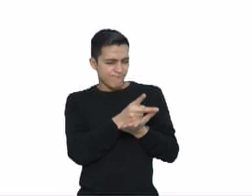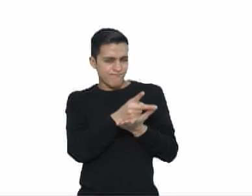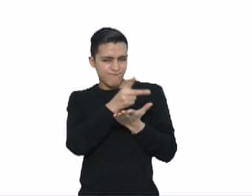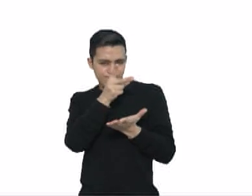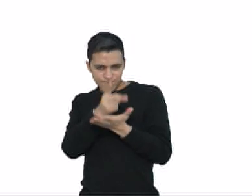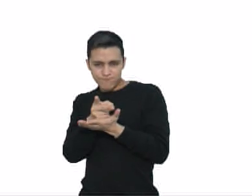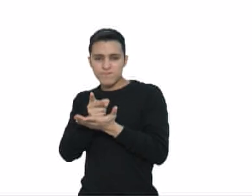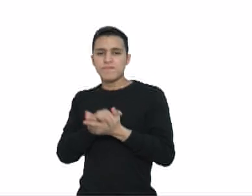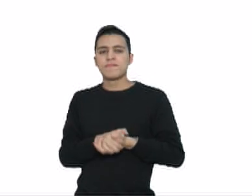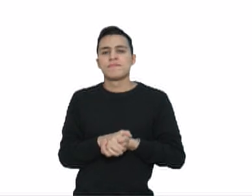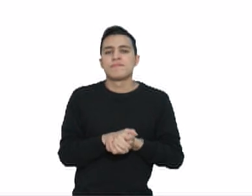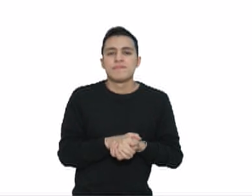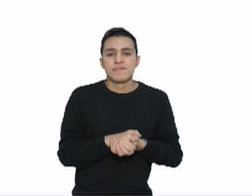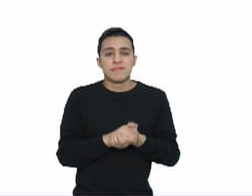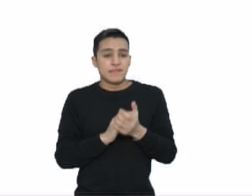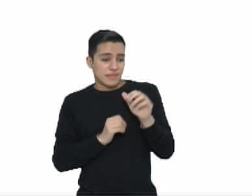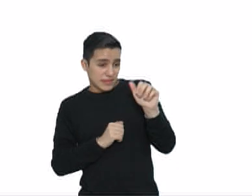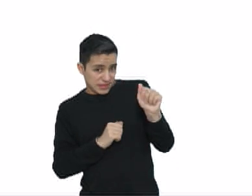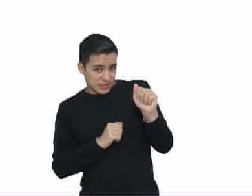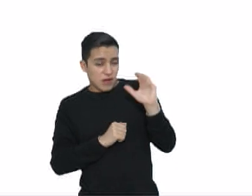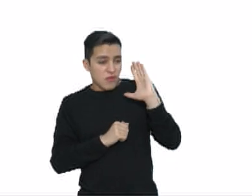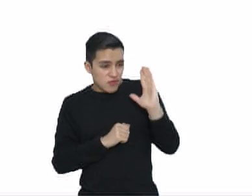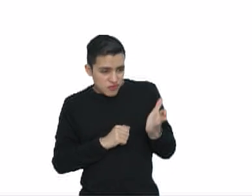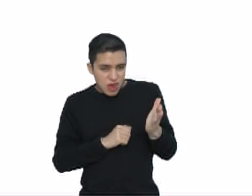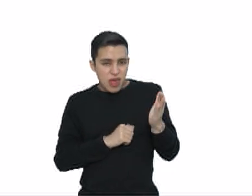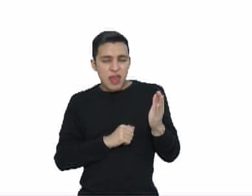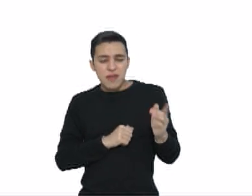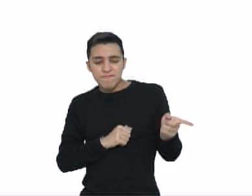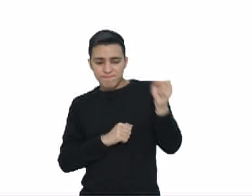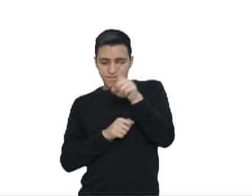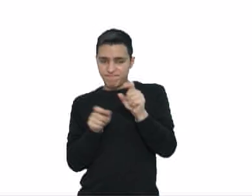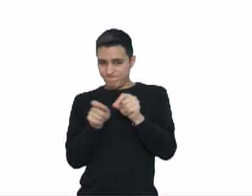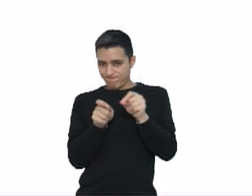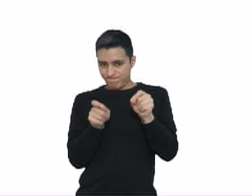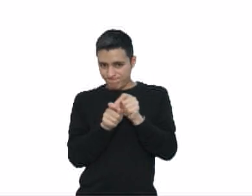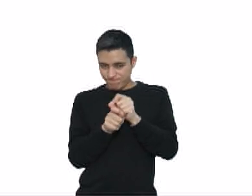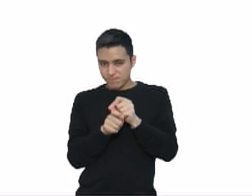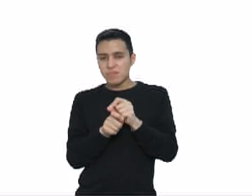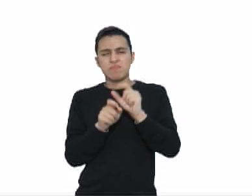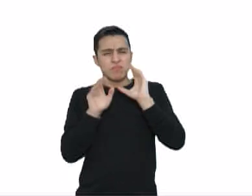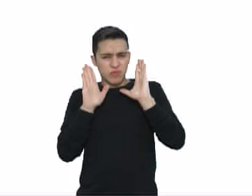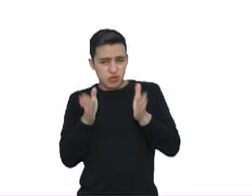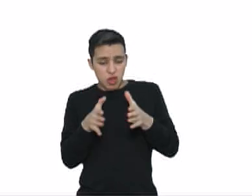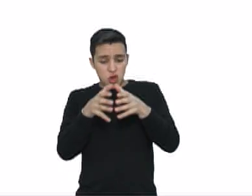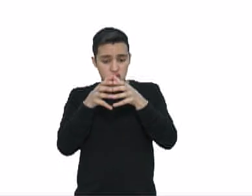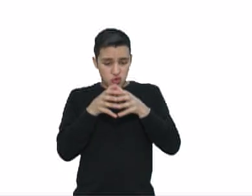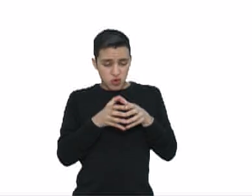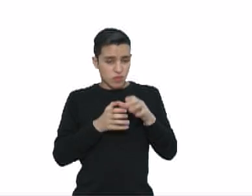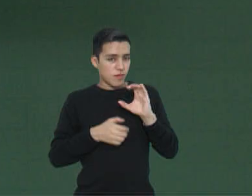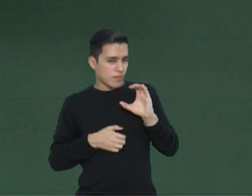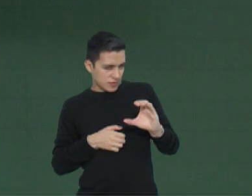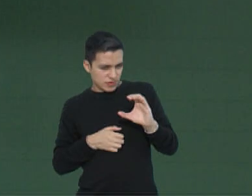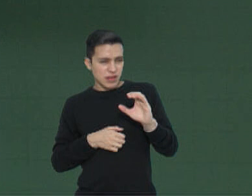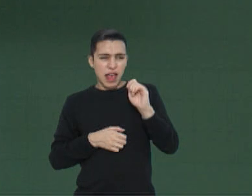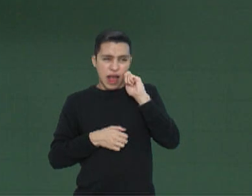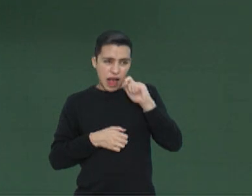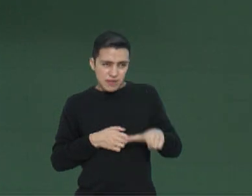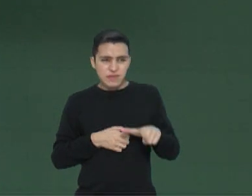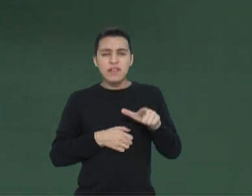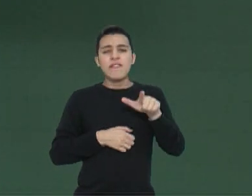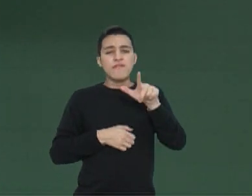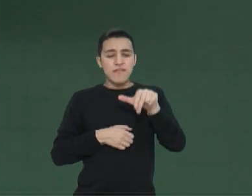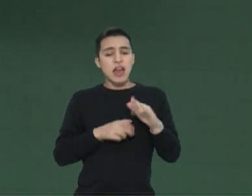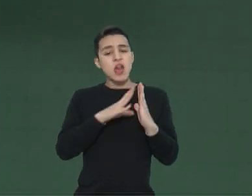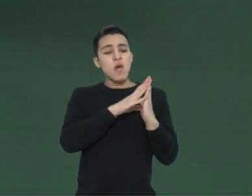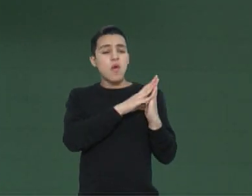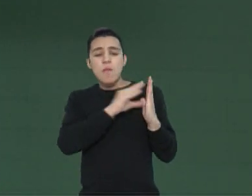mesma coisa que o A fez no segundo compasso agora. Já o terceiro grupo, o grupo C, que é o azul, vai